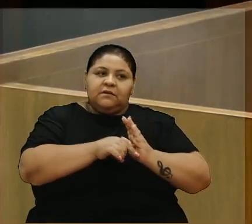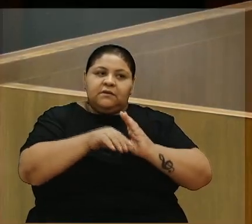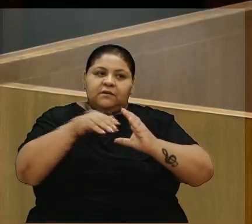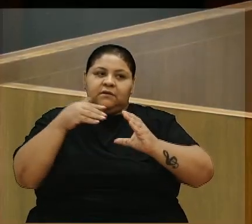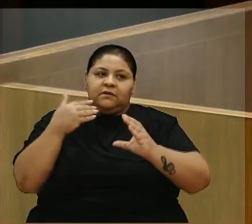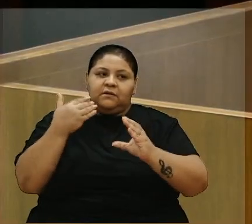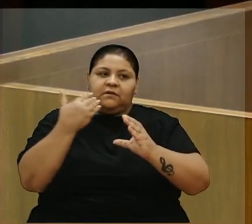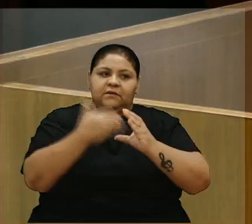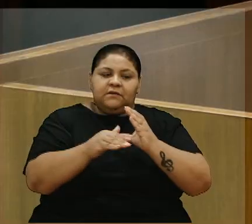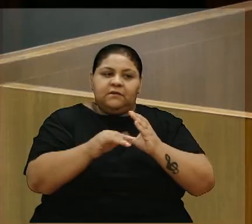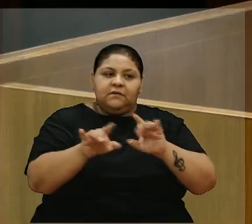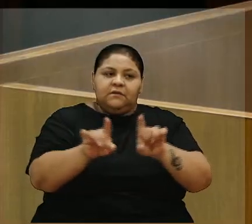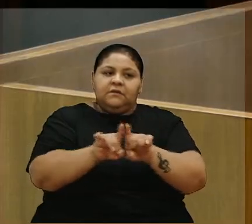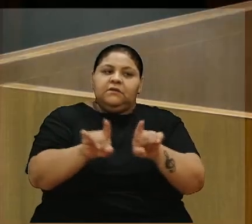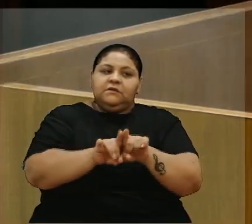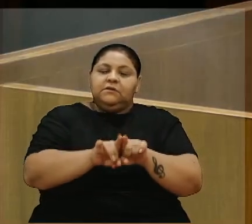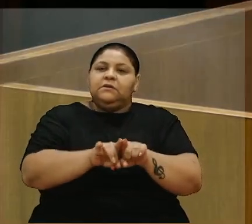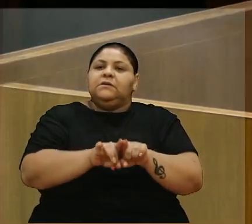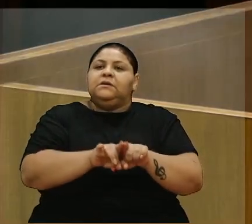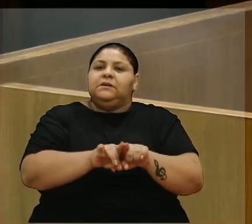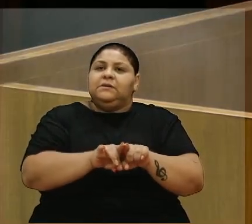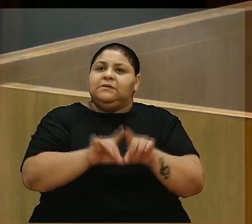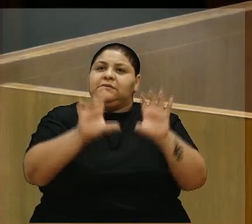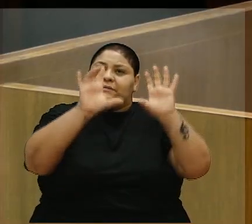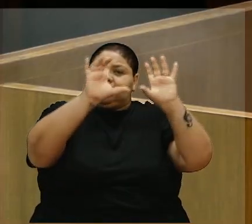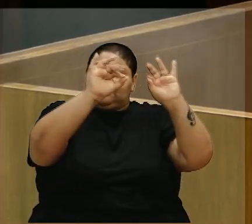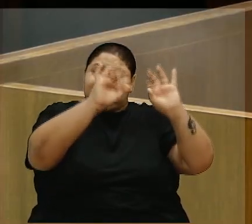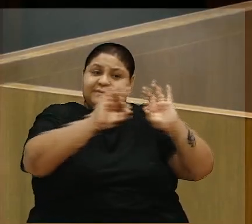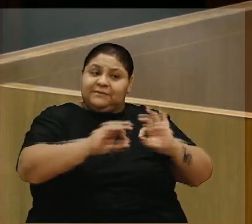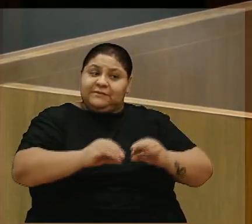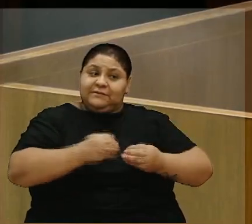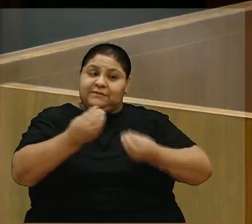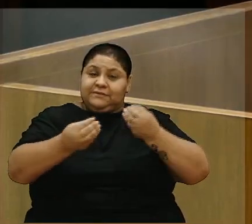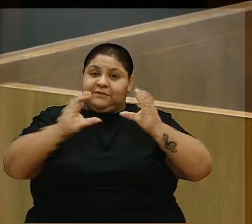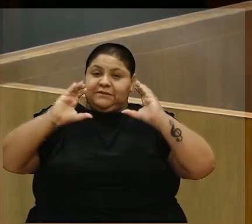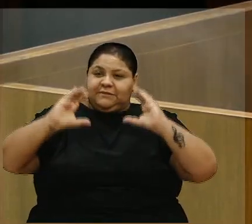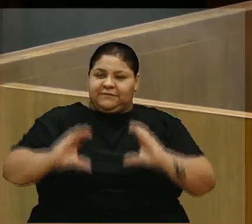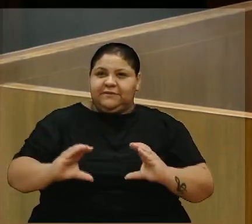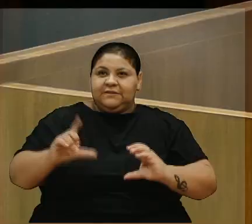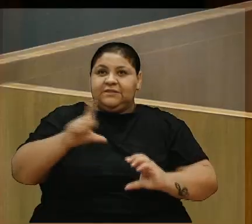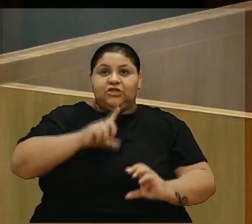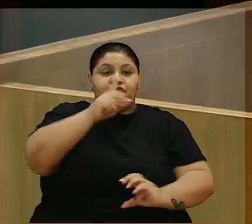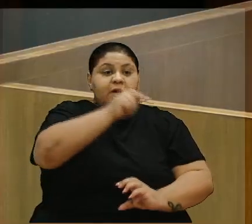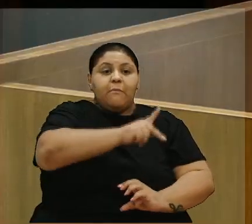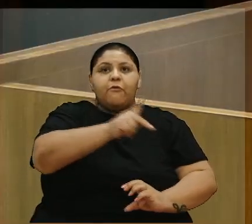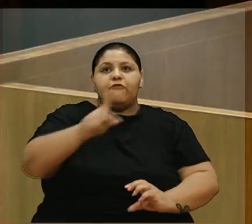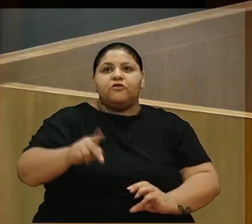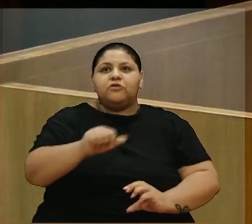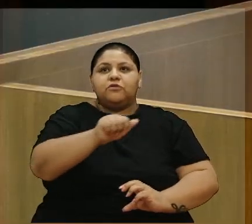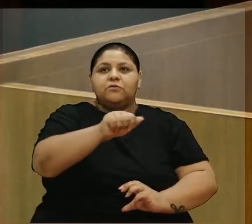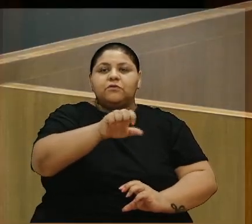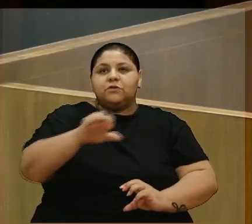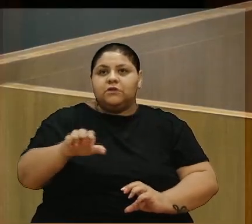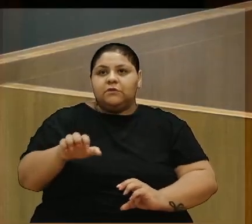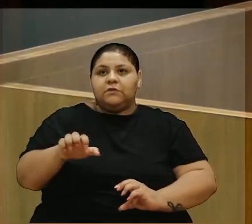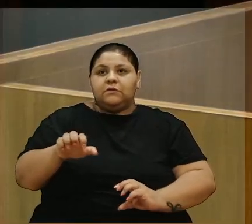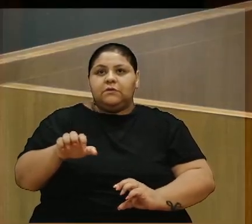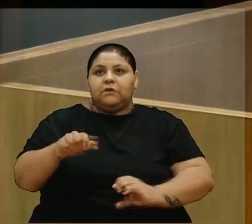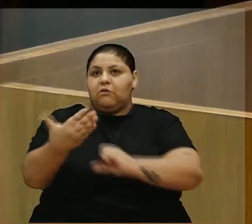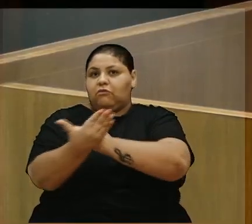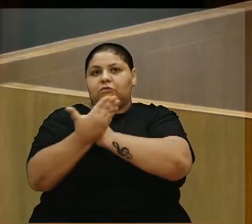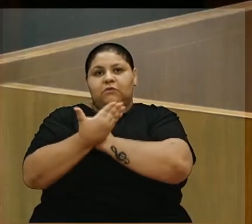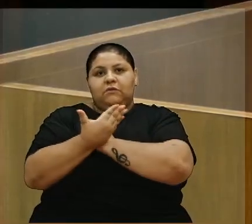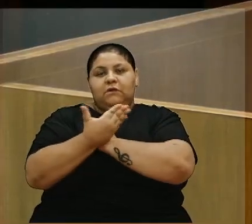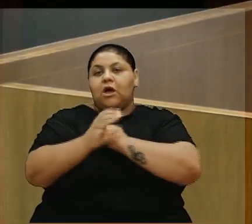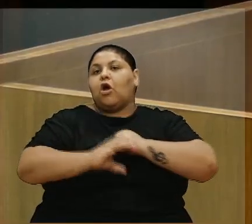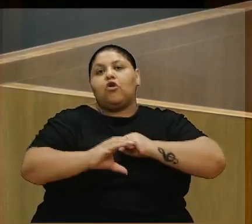equipe multi, né, detalhando como é que é o comportamento. E isso se a gente tiver a professora do AE para nos auxiliar, porque senão a coordenadora